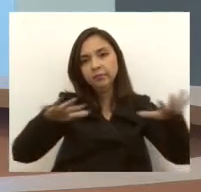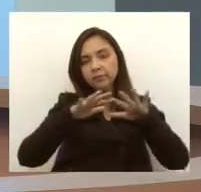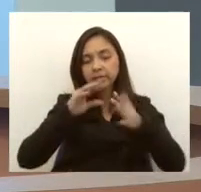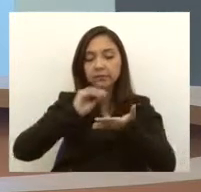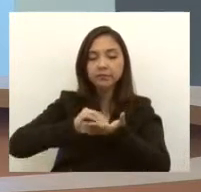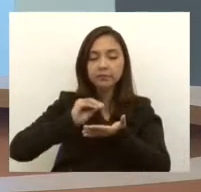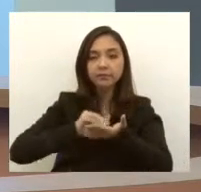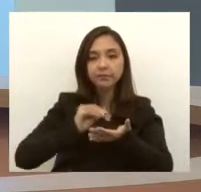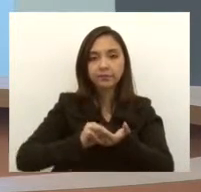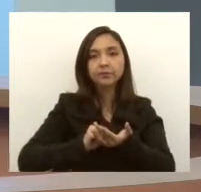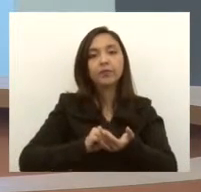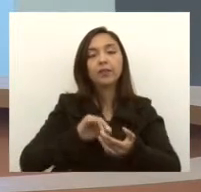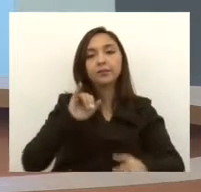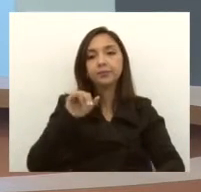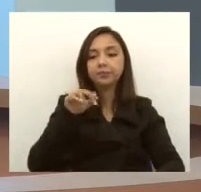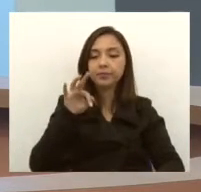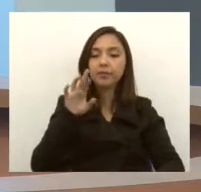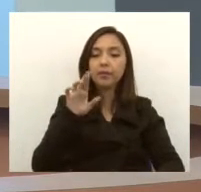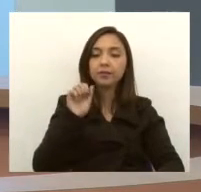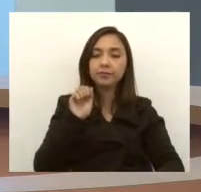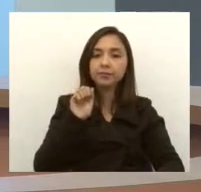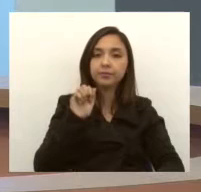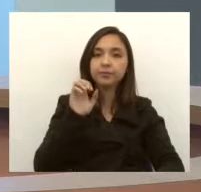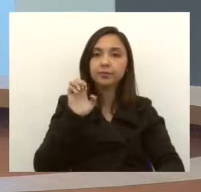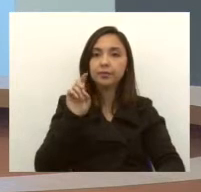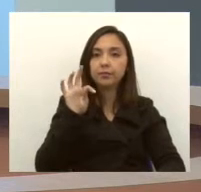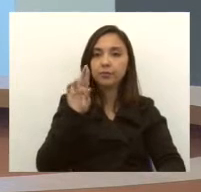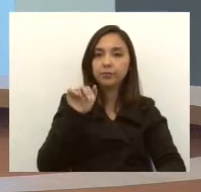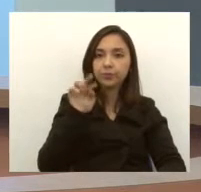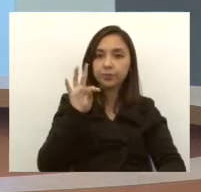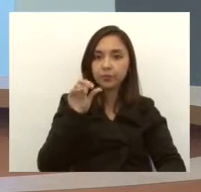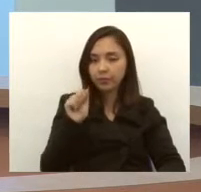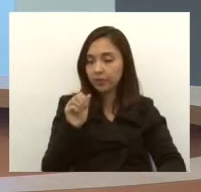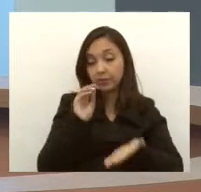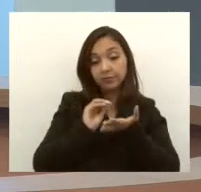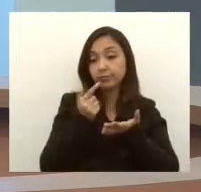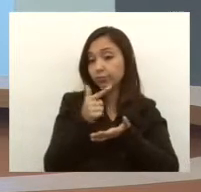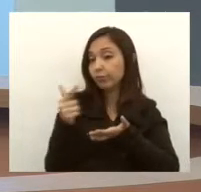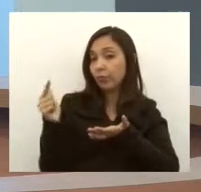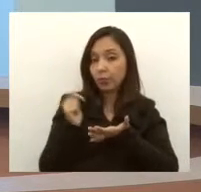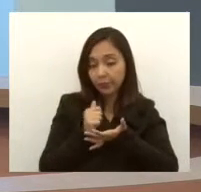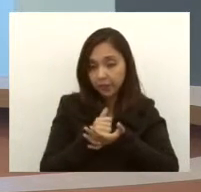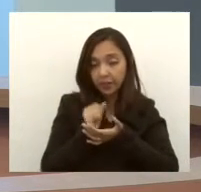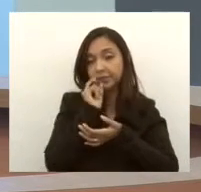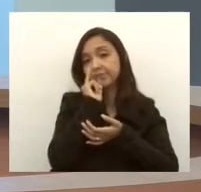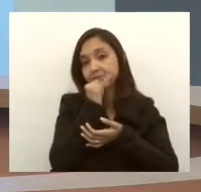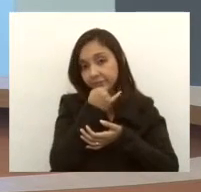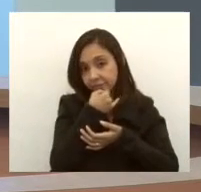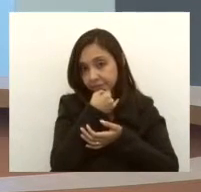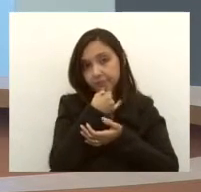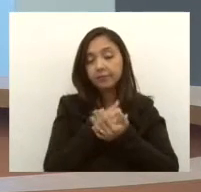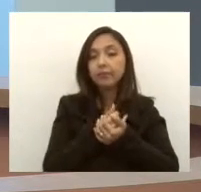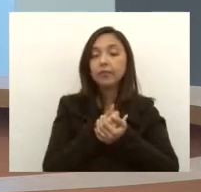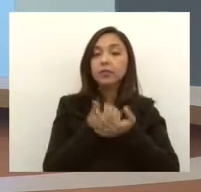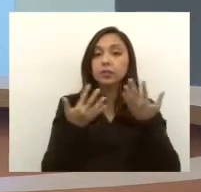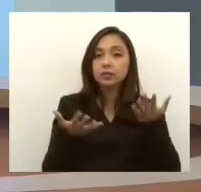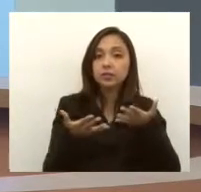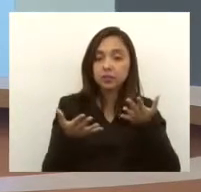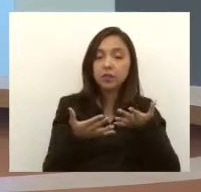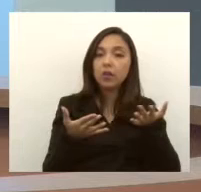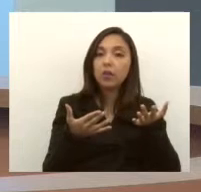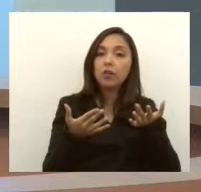falta infraestrutura. Não há infraestrutura na cidade, infelizmente, e isso